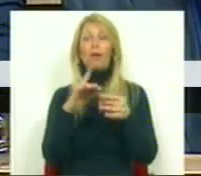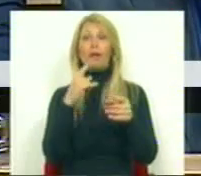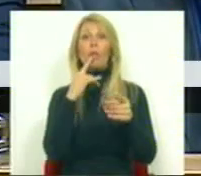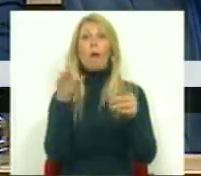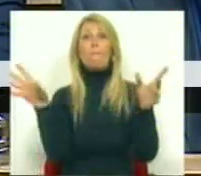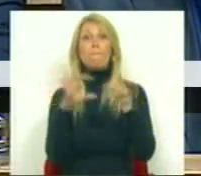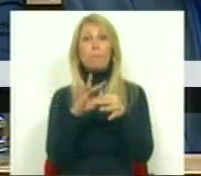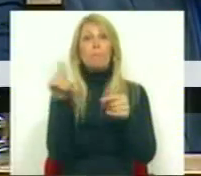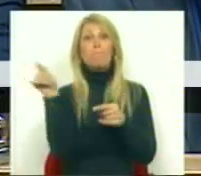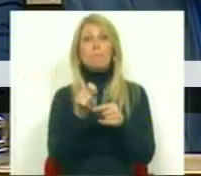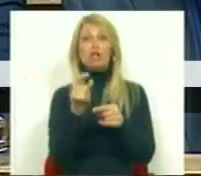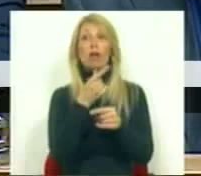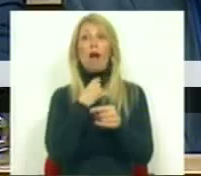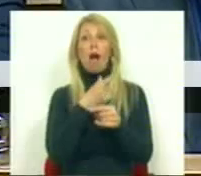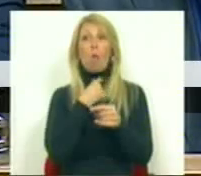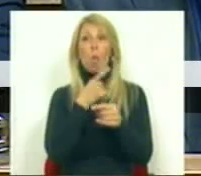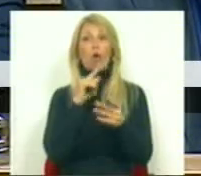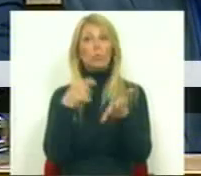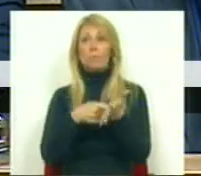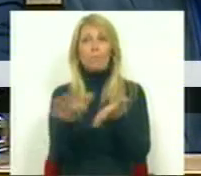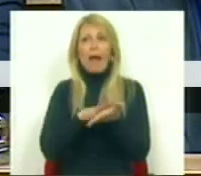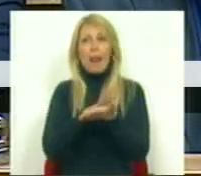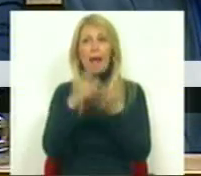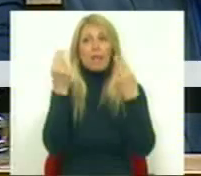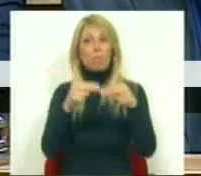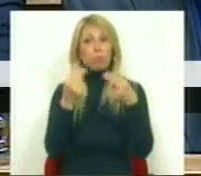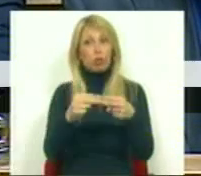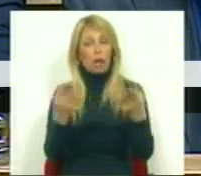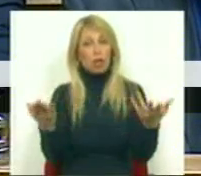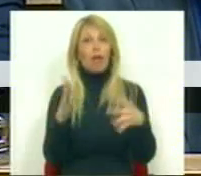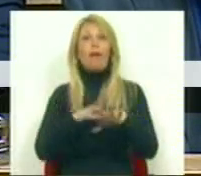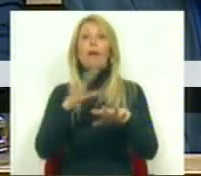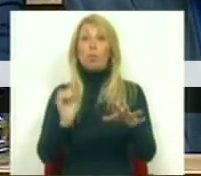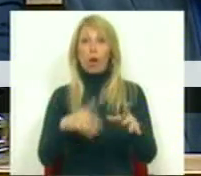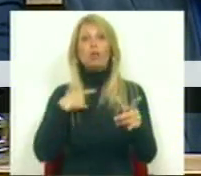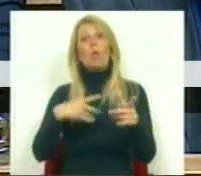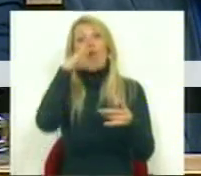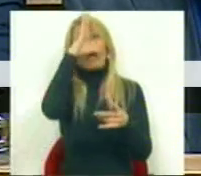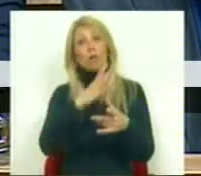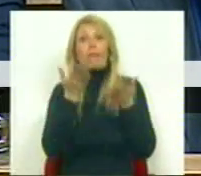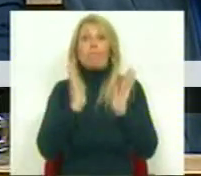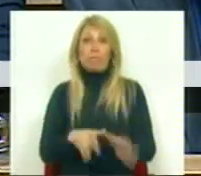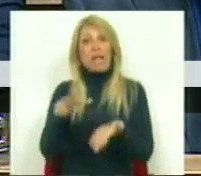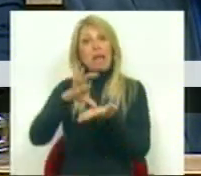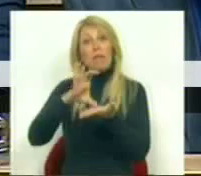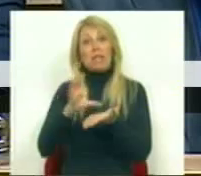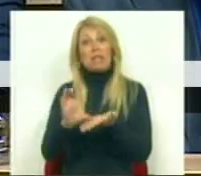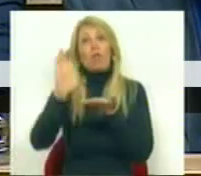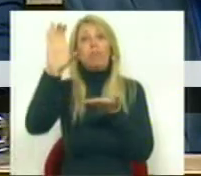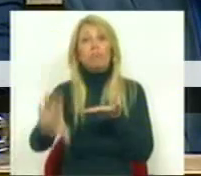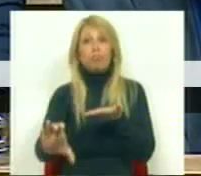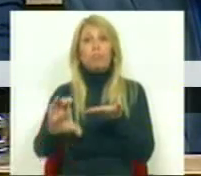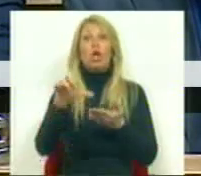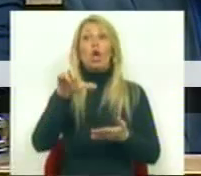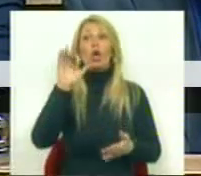não serem praticadas as cobranças das portagens e, por essa via, o Estado precisar de indemnizar a Lusoponte. O que posso dizer ao